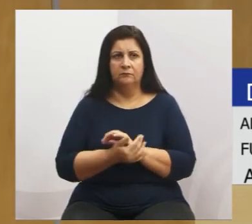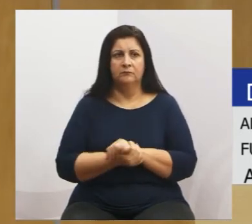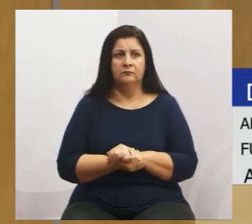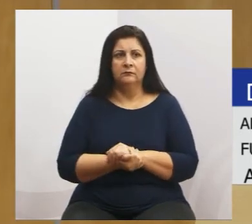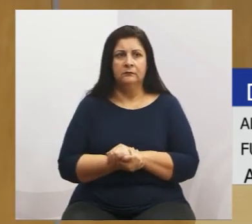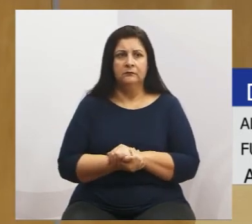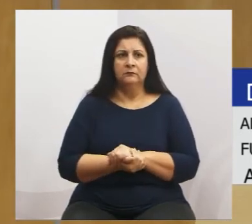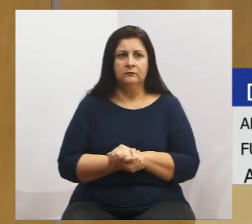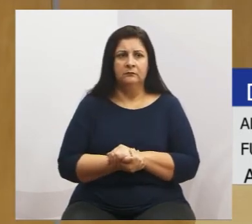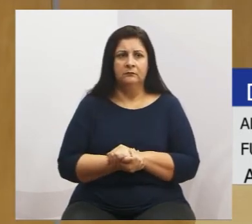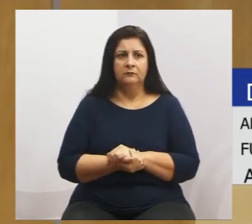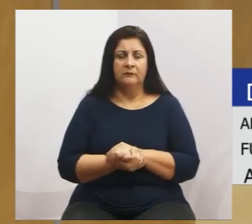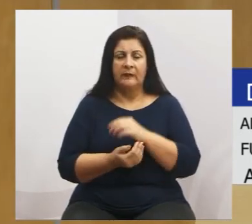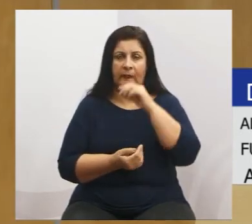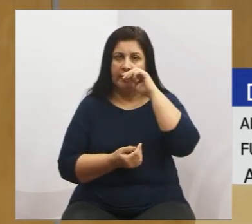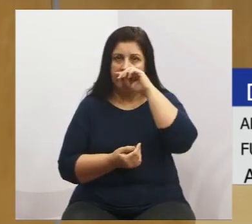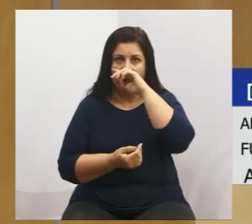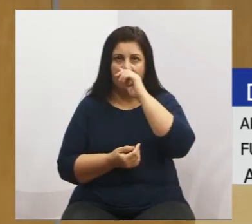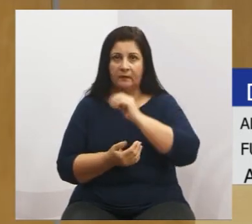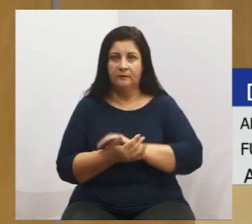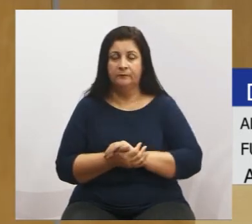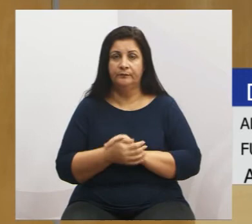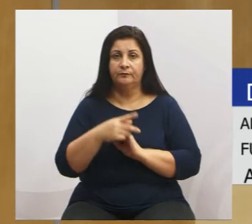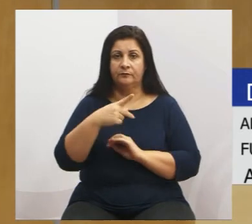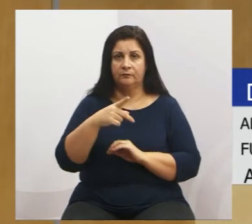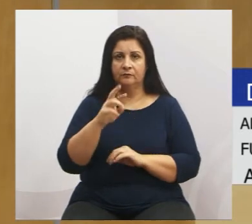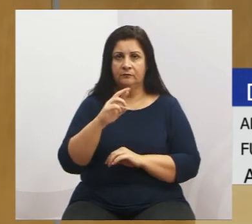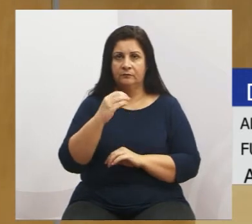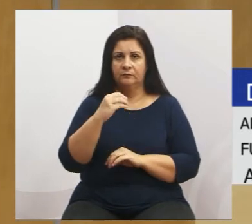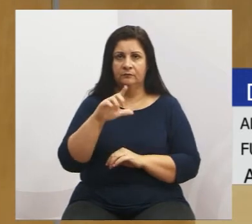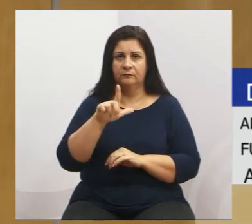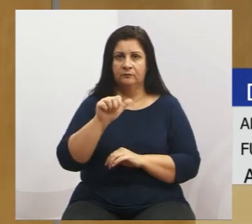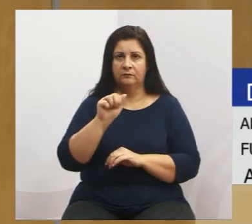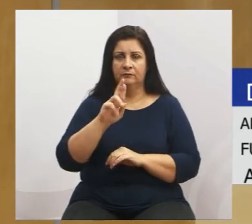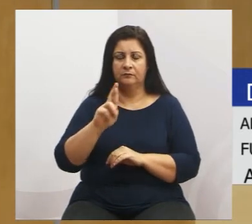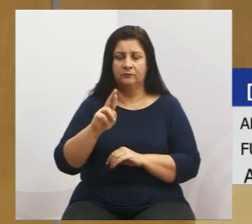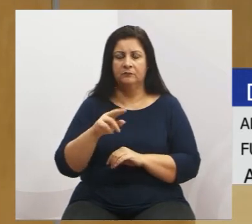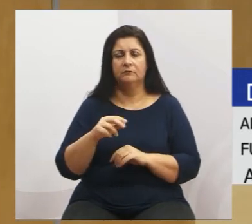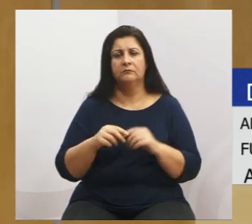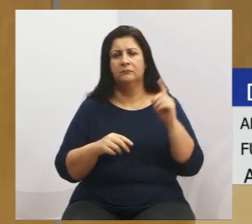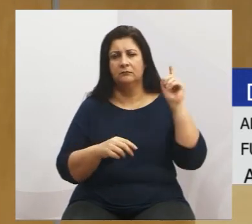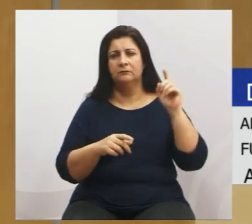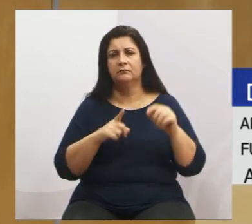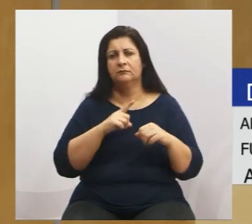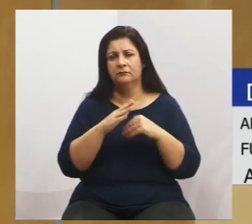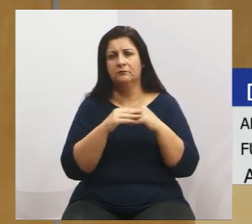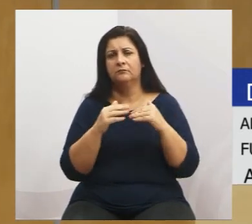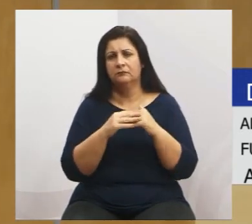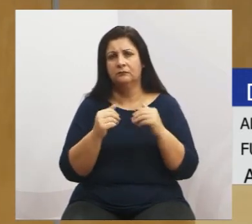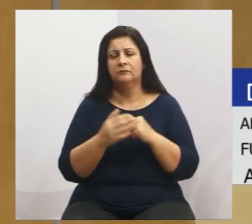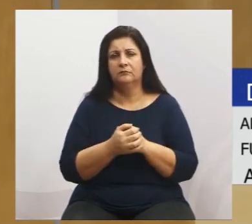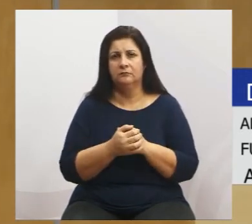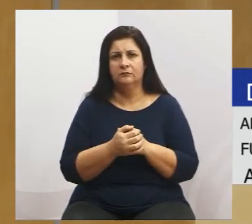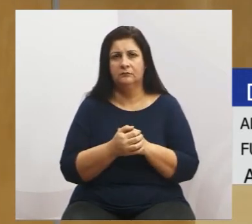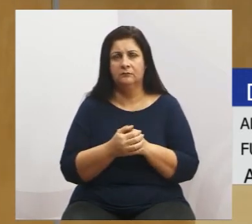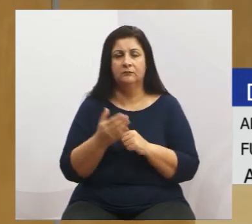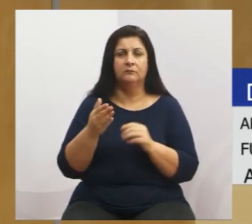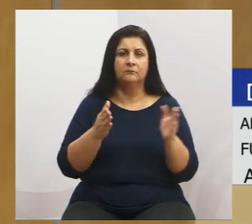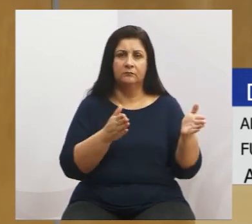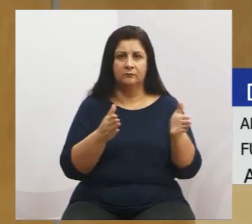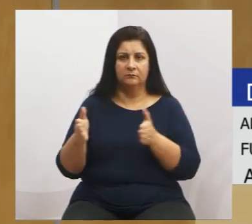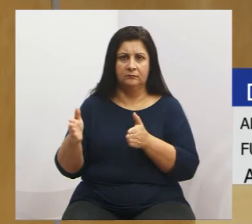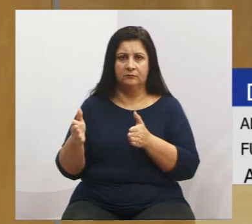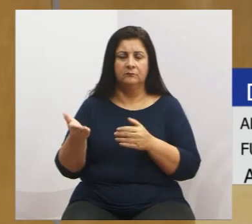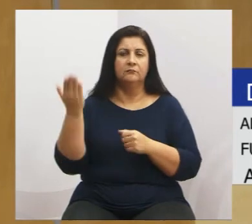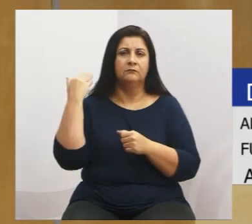Vamos lá. A Fundação Pró Lar tem um carinho muito grande. Fui, como disse o vereador Valmir, na legislatura passada,